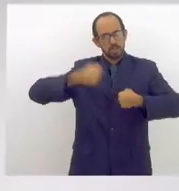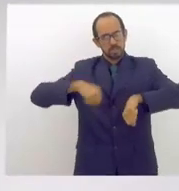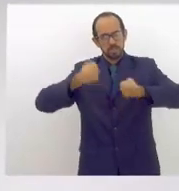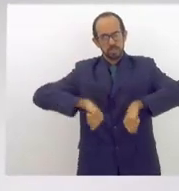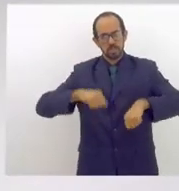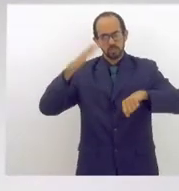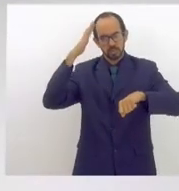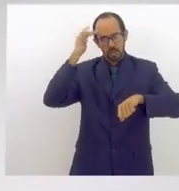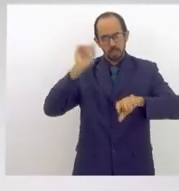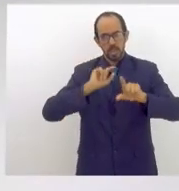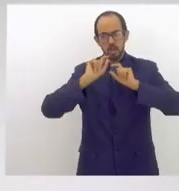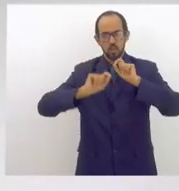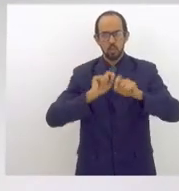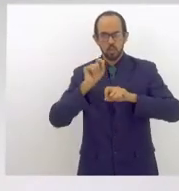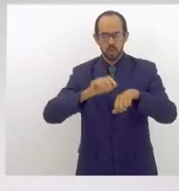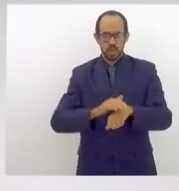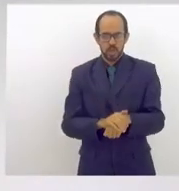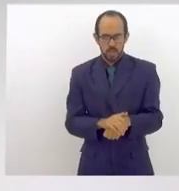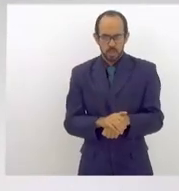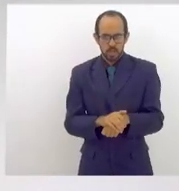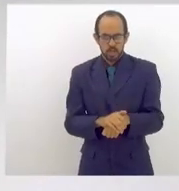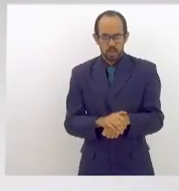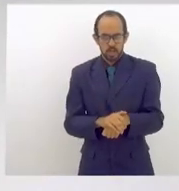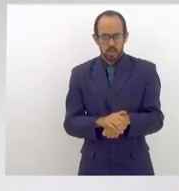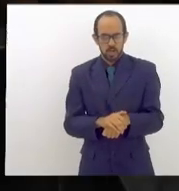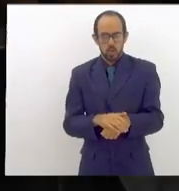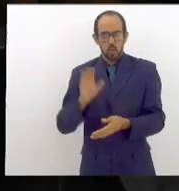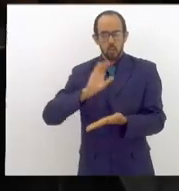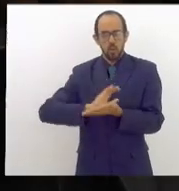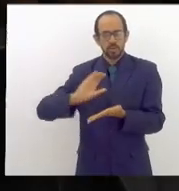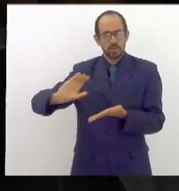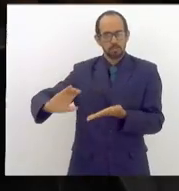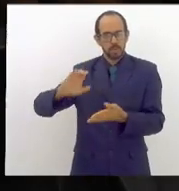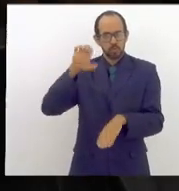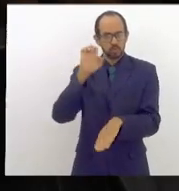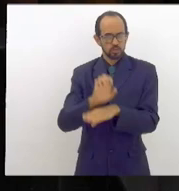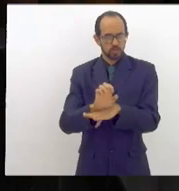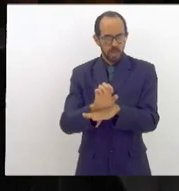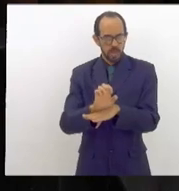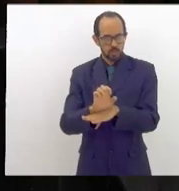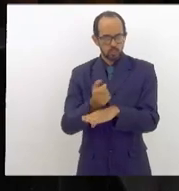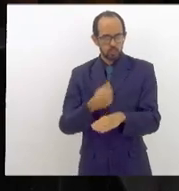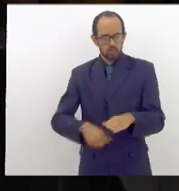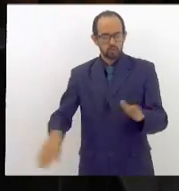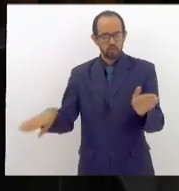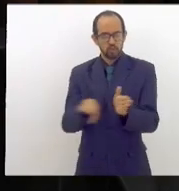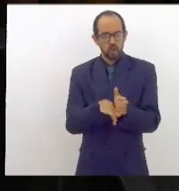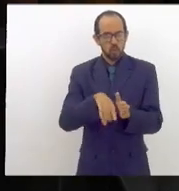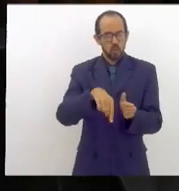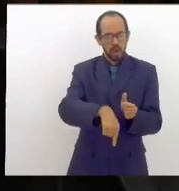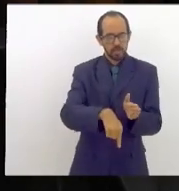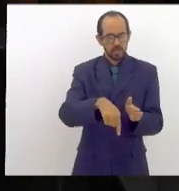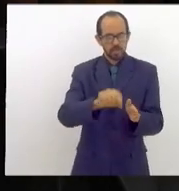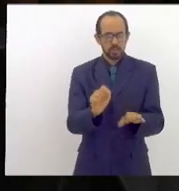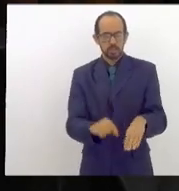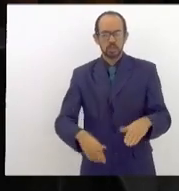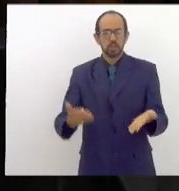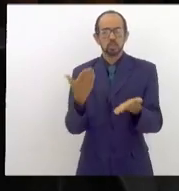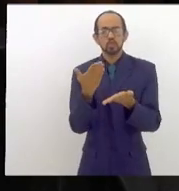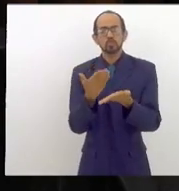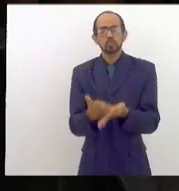seguinte senhor presidente o orçamento do Estado veio para essa casa super avitário em mais de